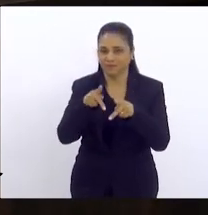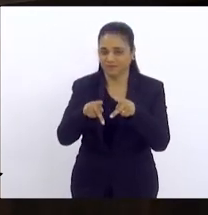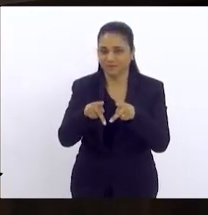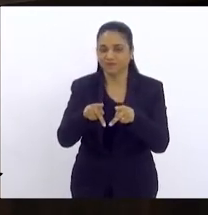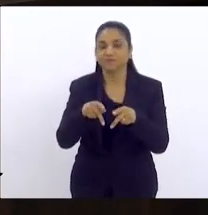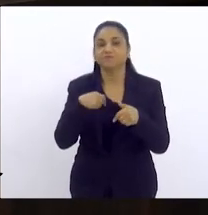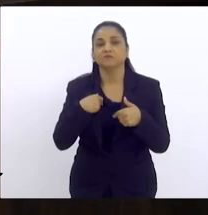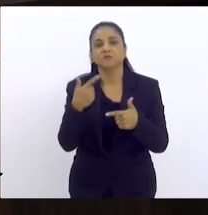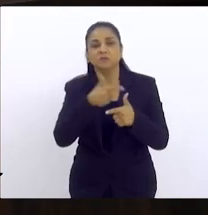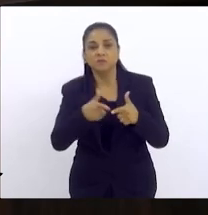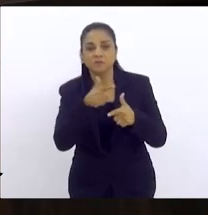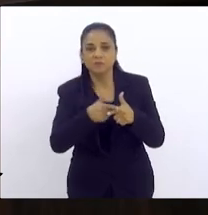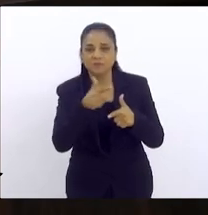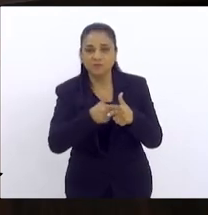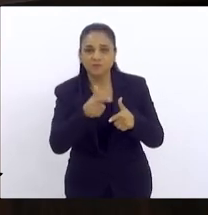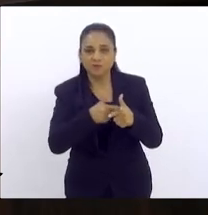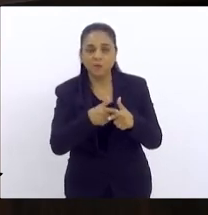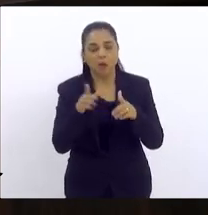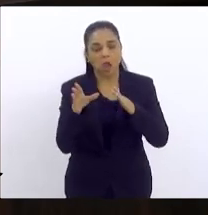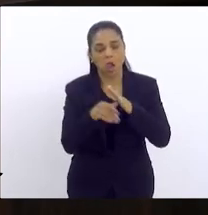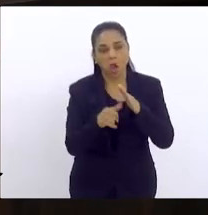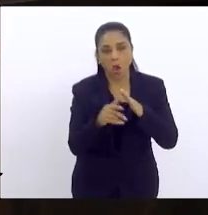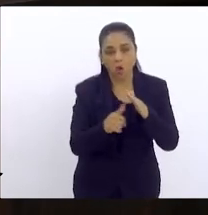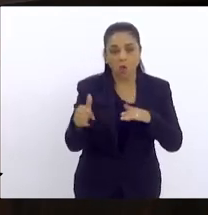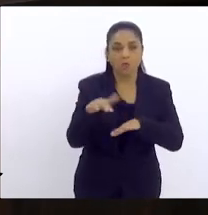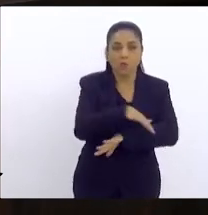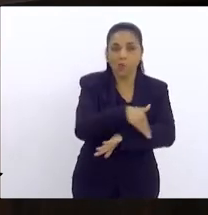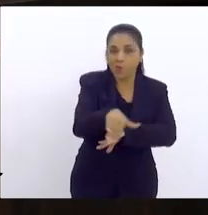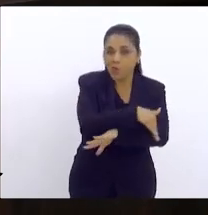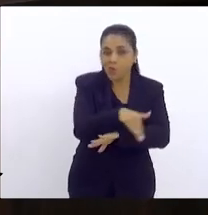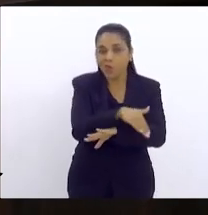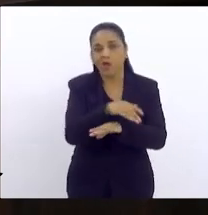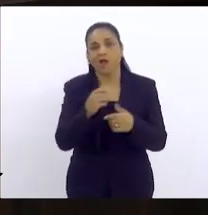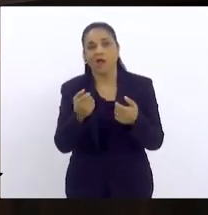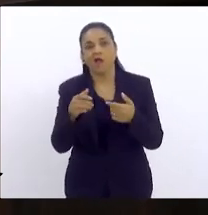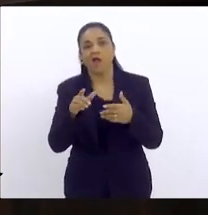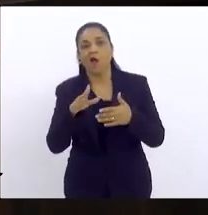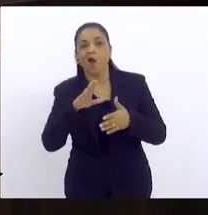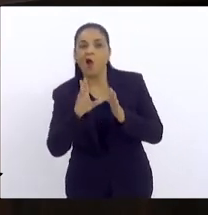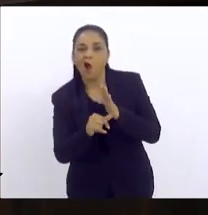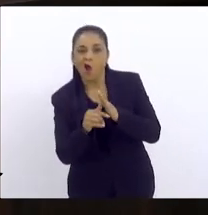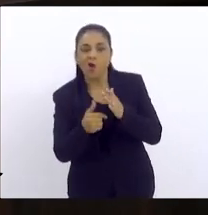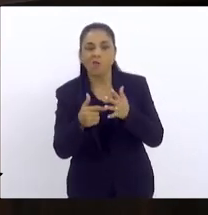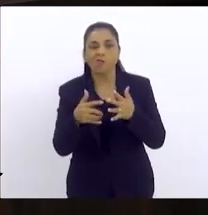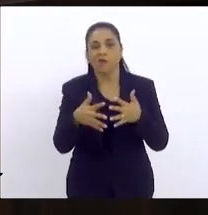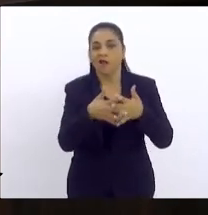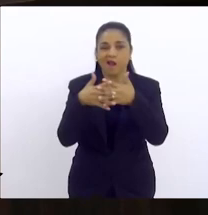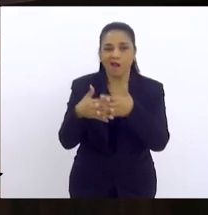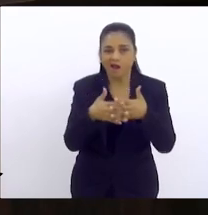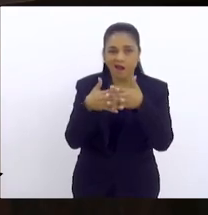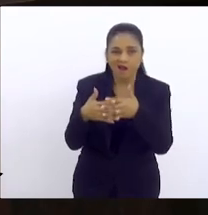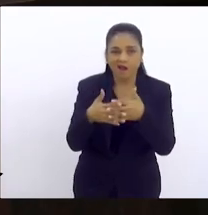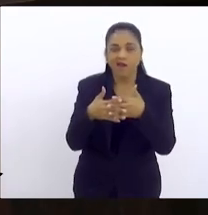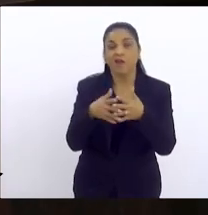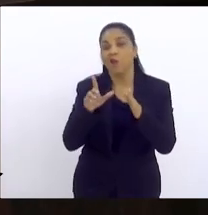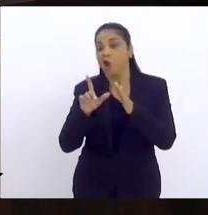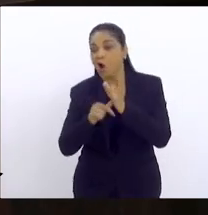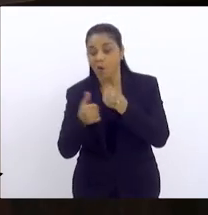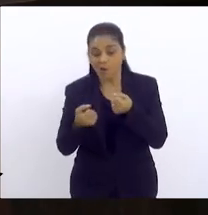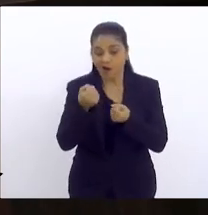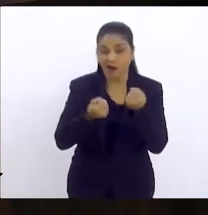problemática tocando roubo de rua roubo de carga e roubo de veículo Mas